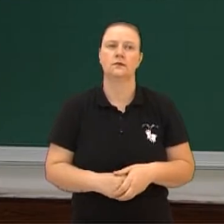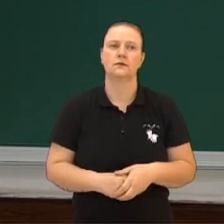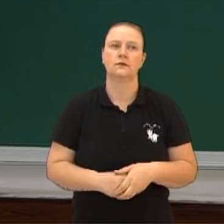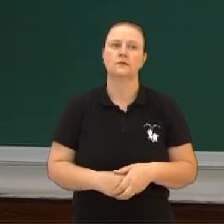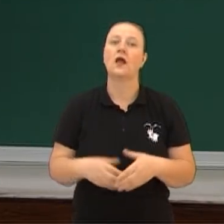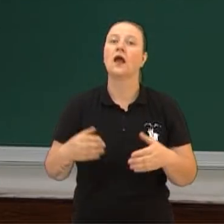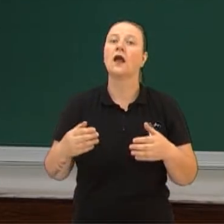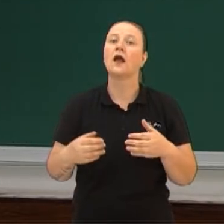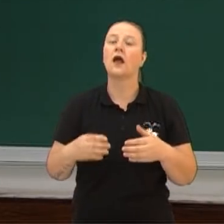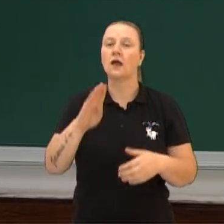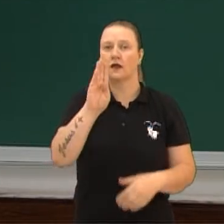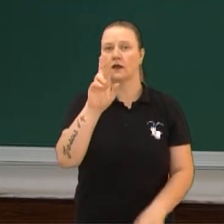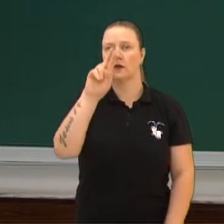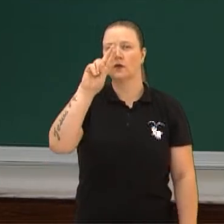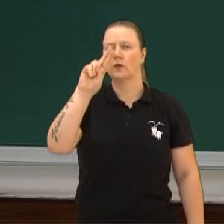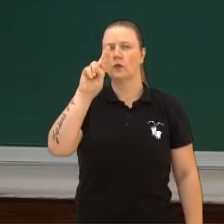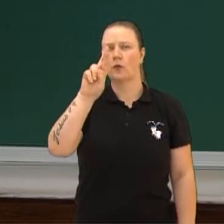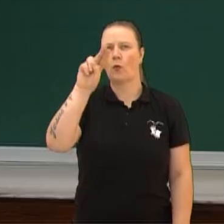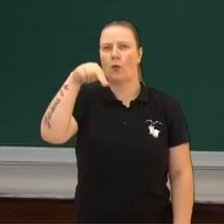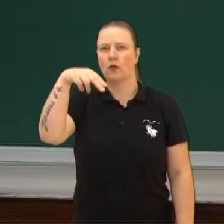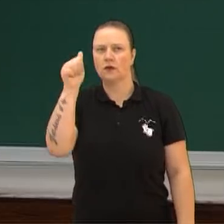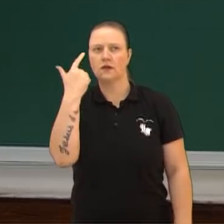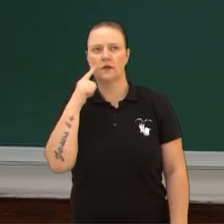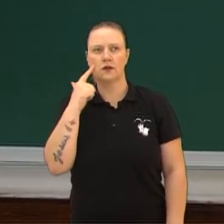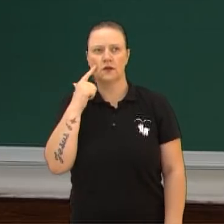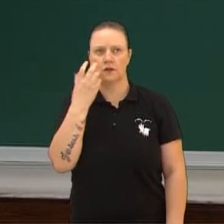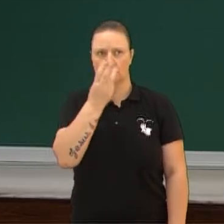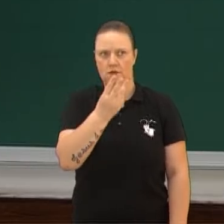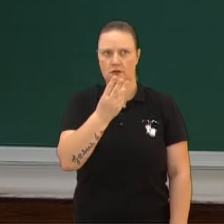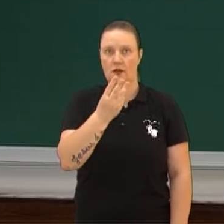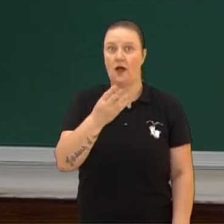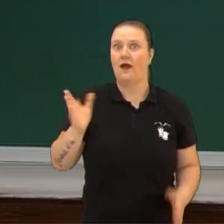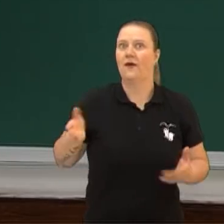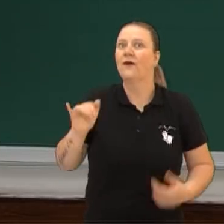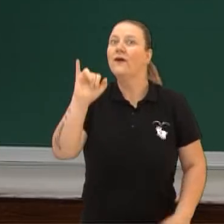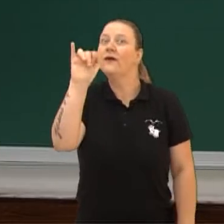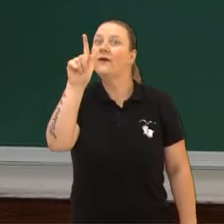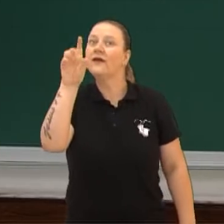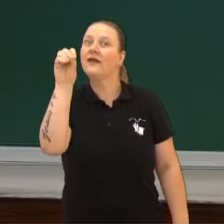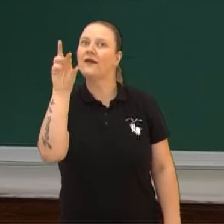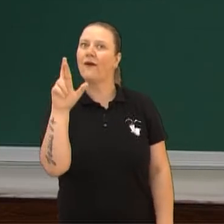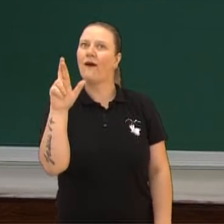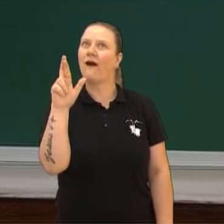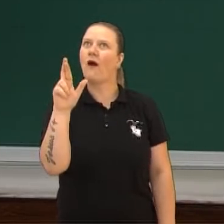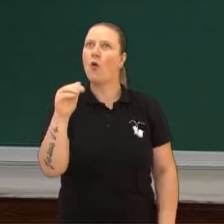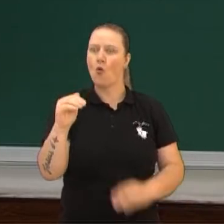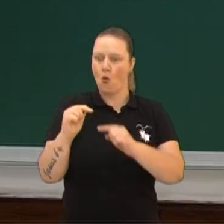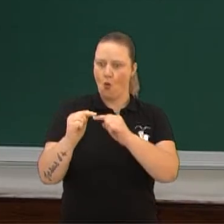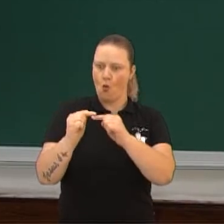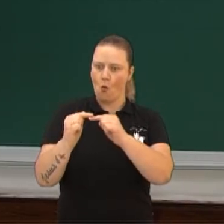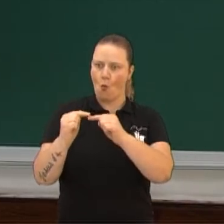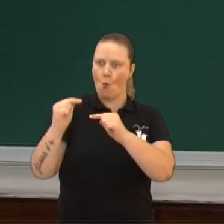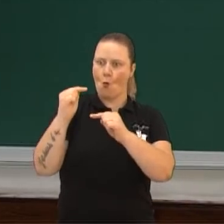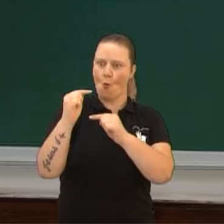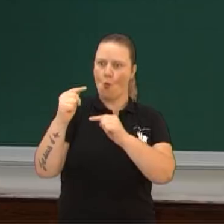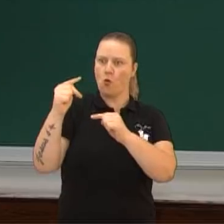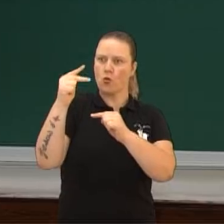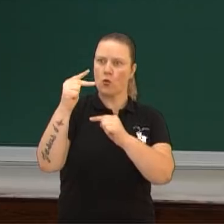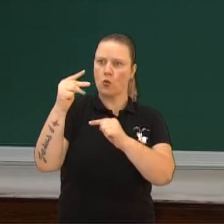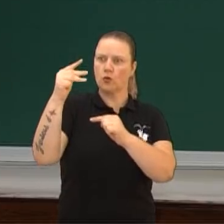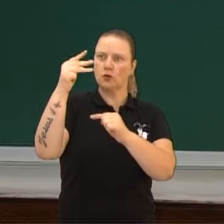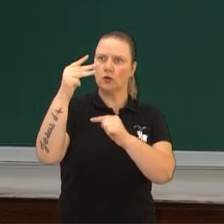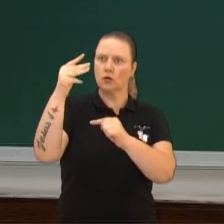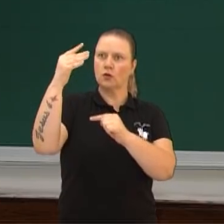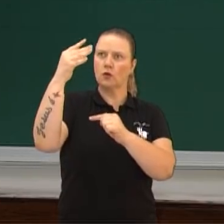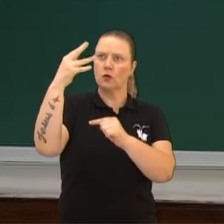no 3, né? E o Igor? Ah, o Igor acertou mais, né? Perceba que o gráfico lá, olha, teve que